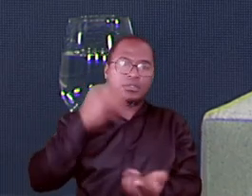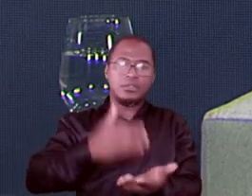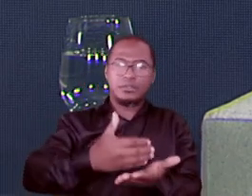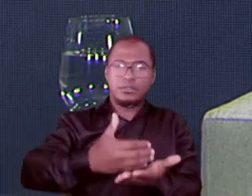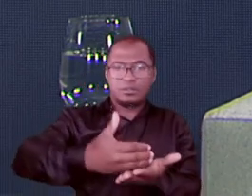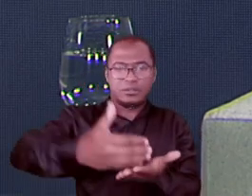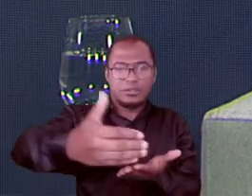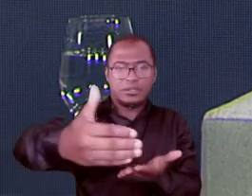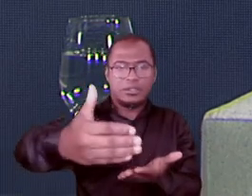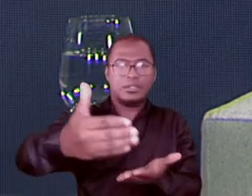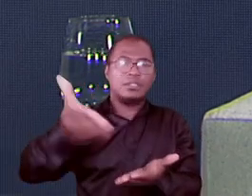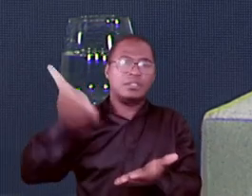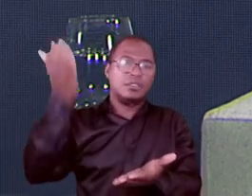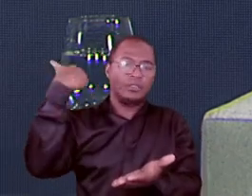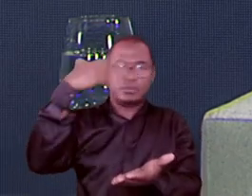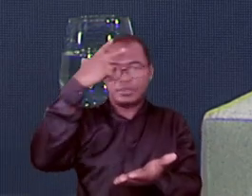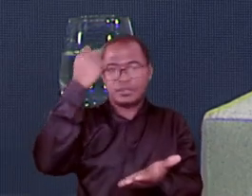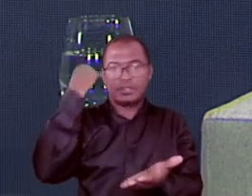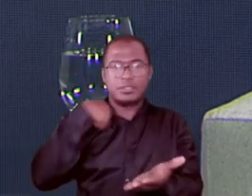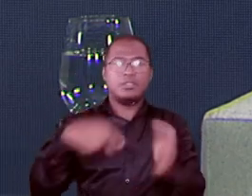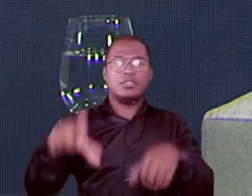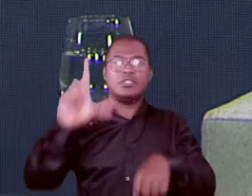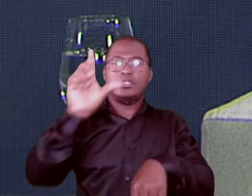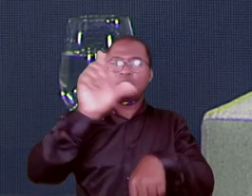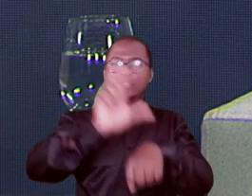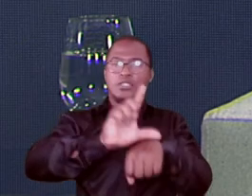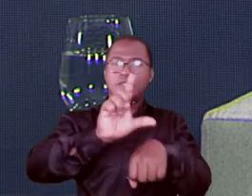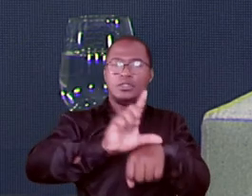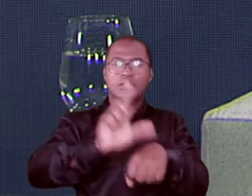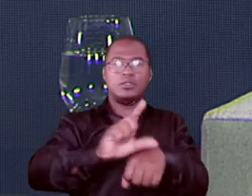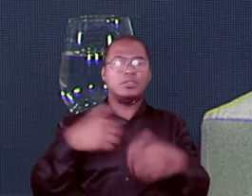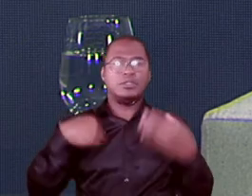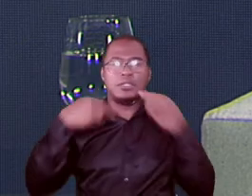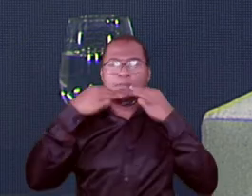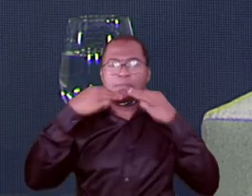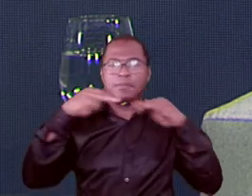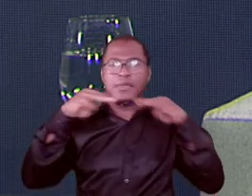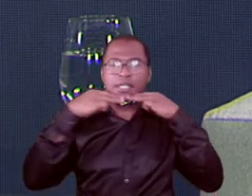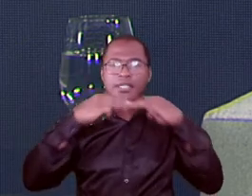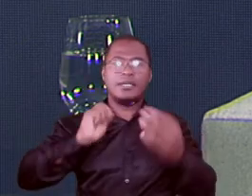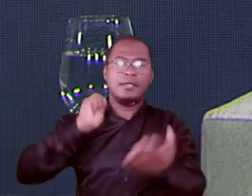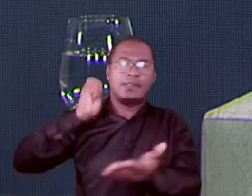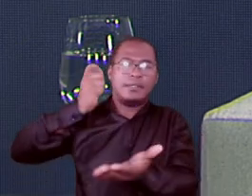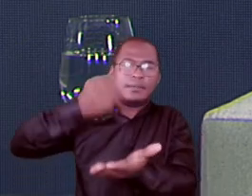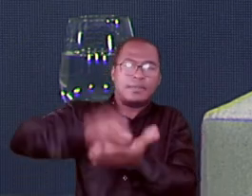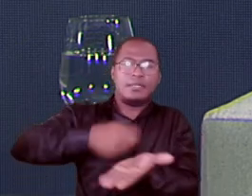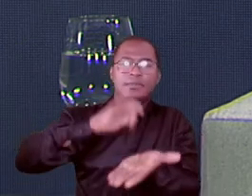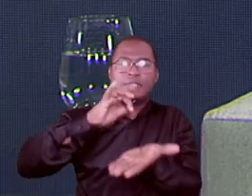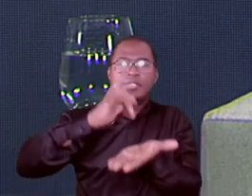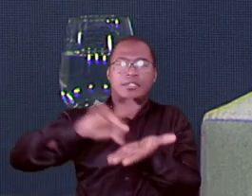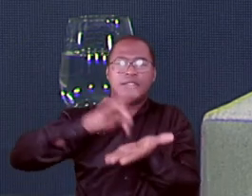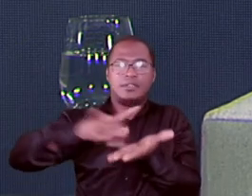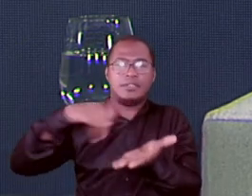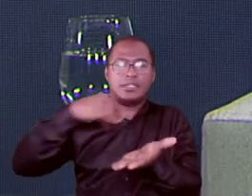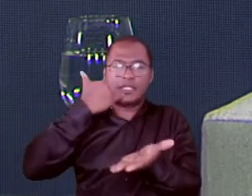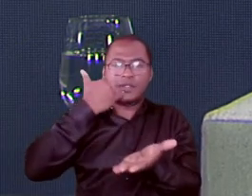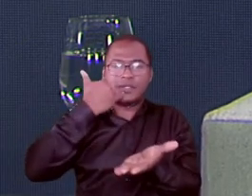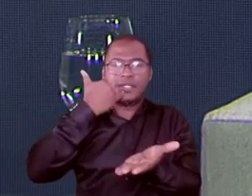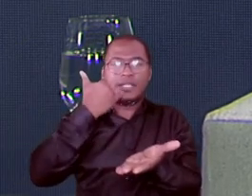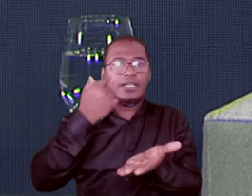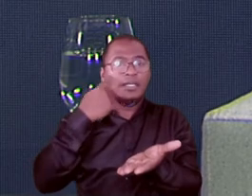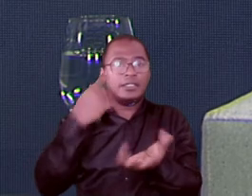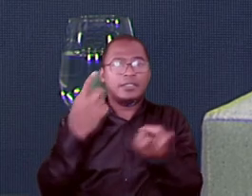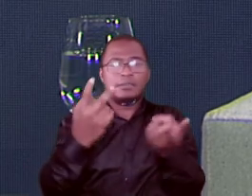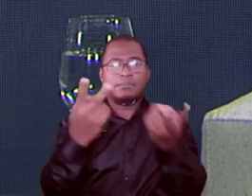varejistas marketplaces e pagamentos via celular e isso tem um enorme capacidade